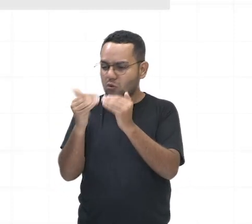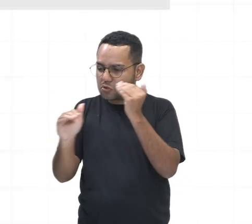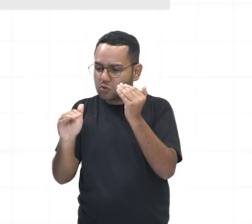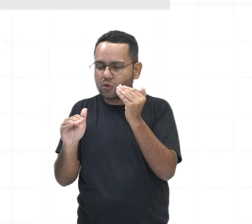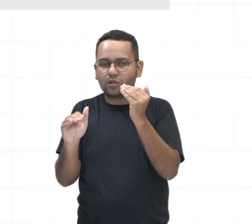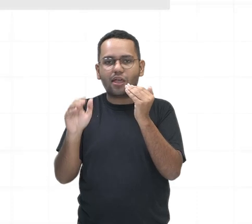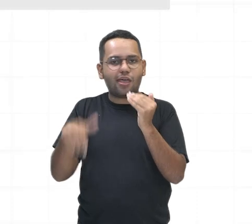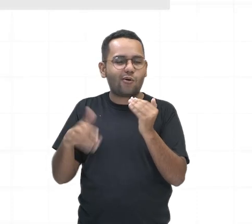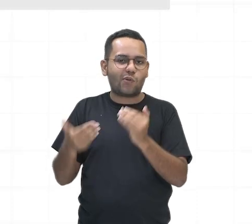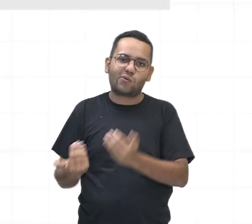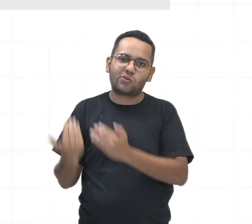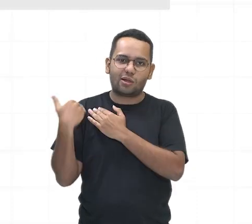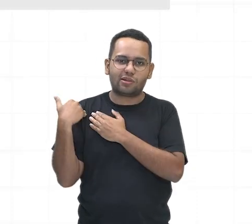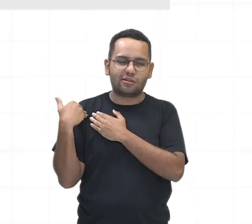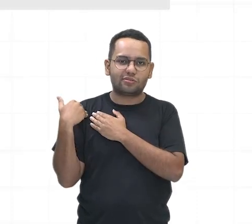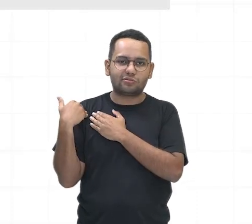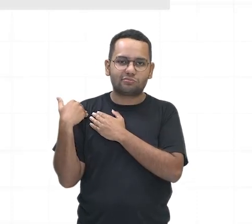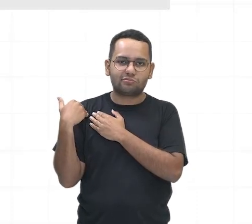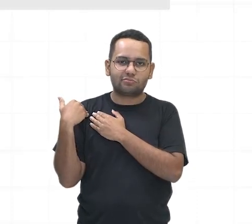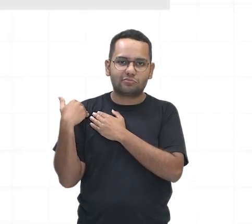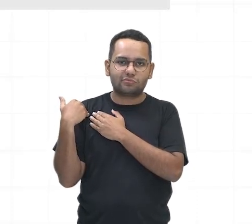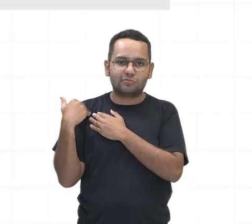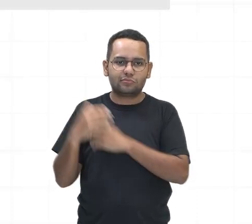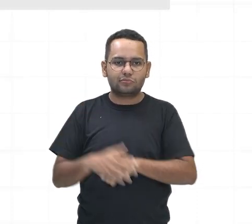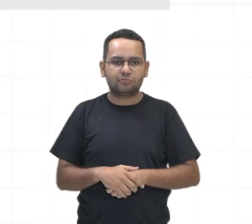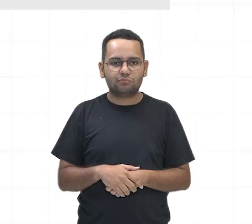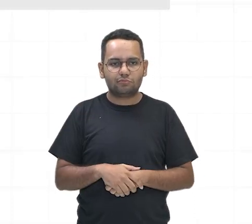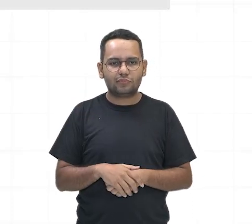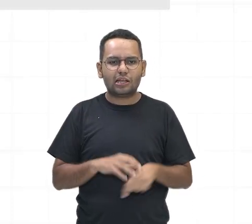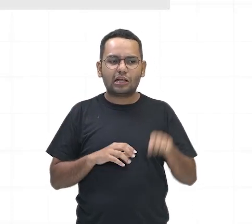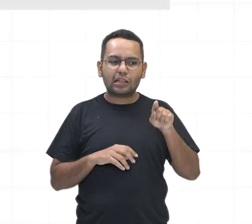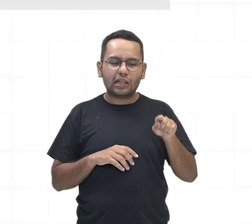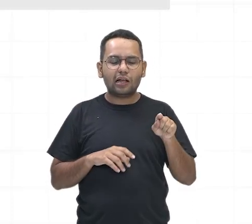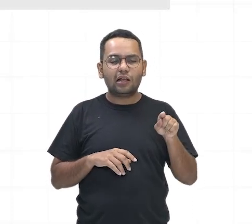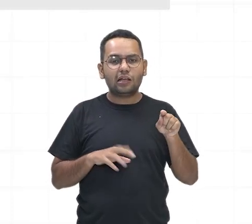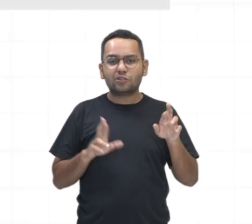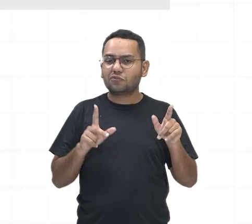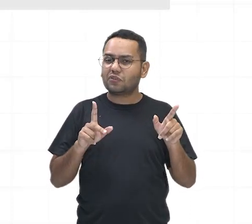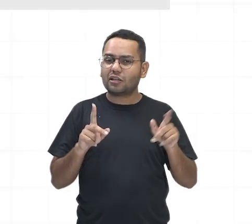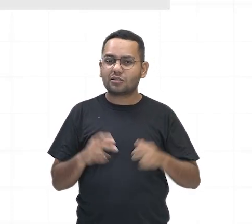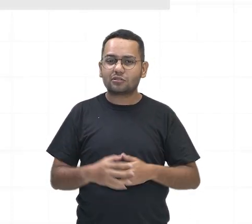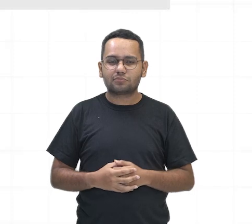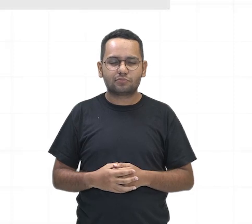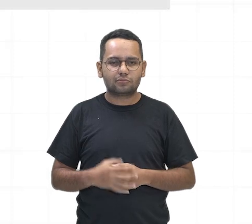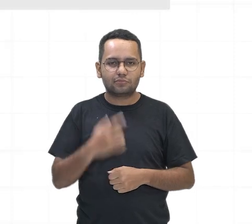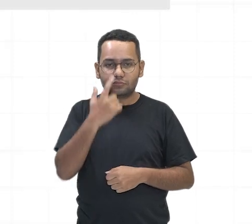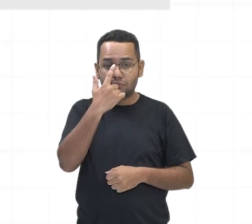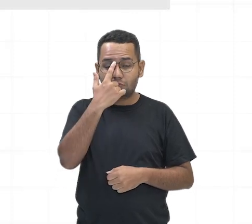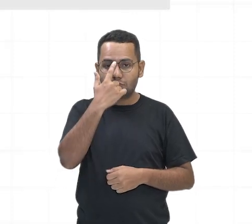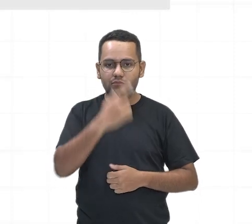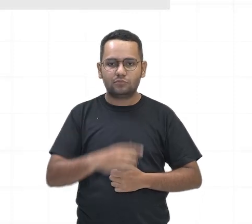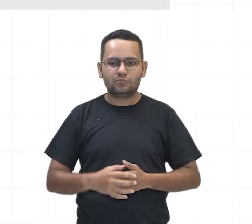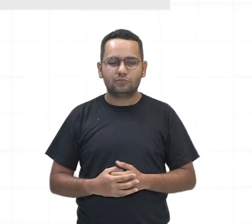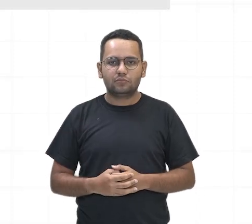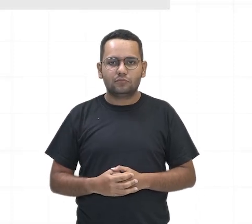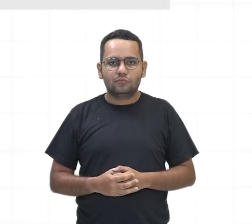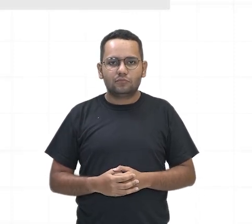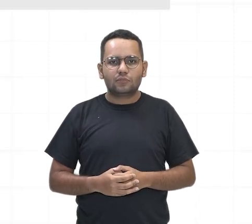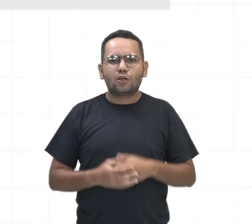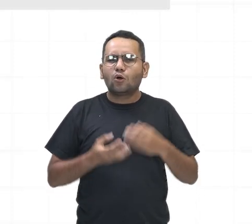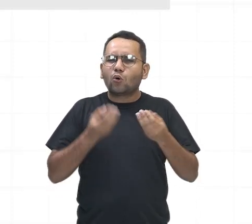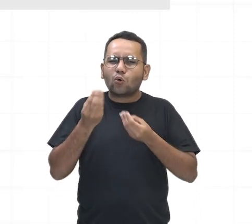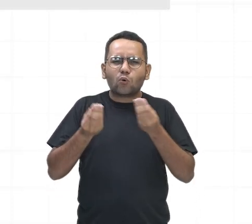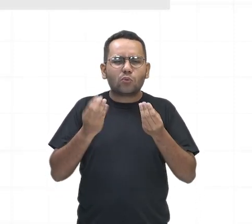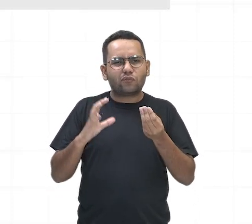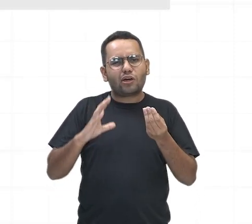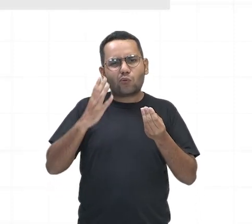princípio. Né? E já os valores não. Praticamente, como é que eu vou aplicar aquele princípio na minha